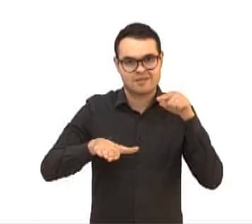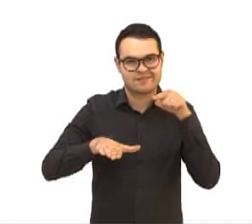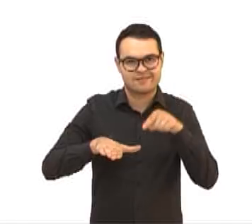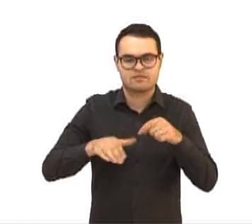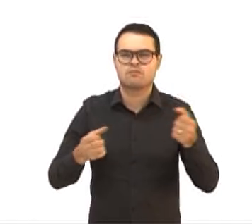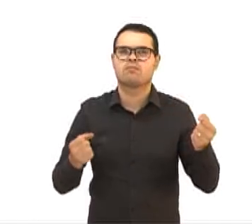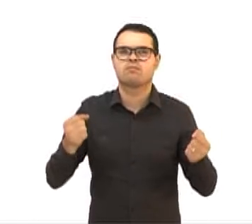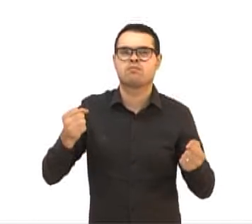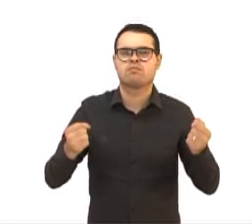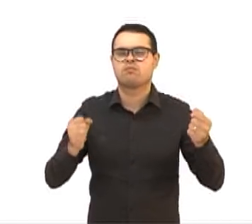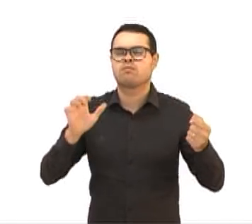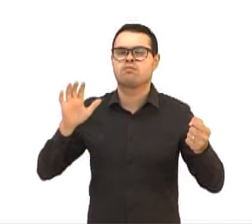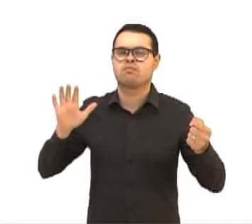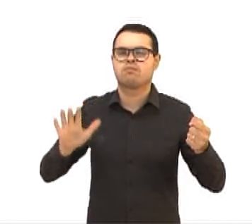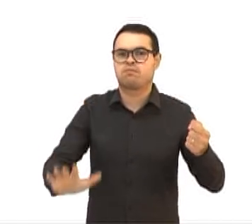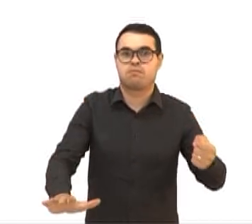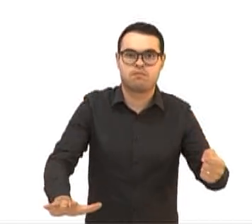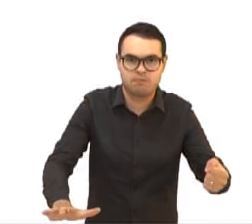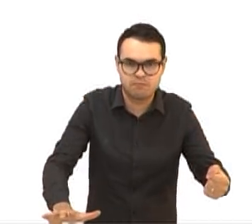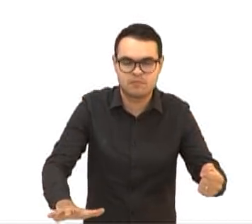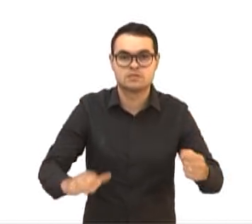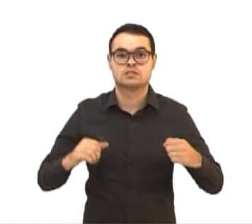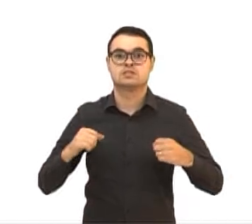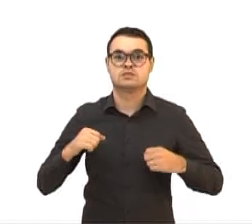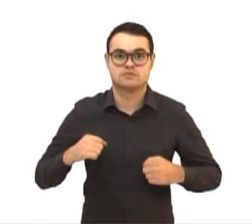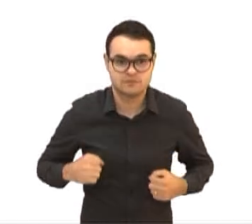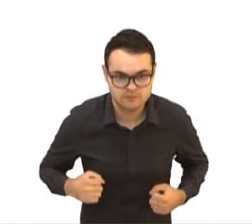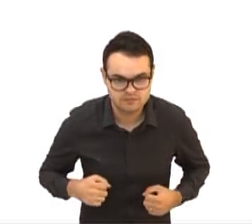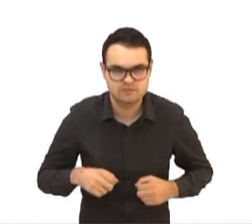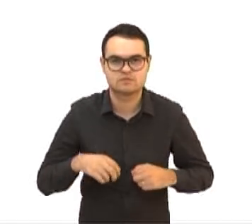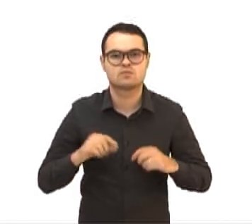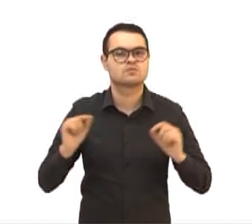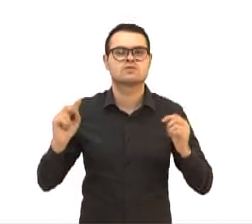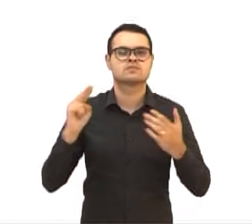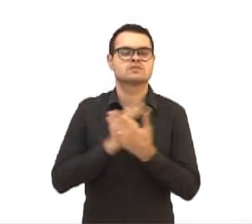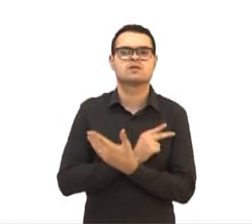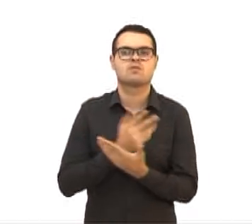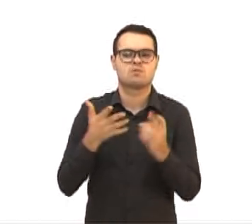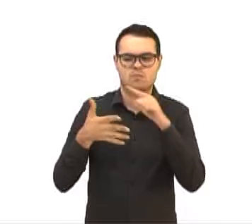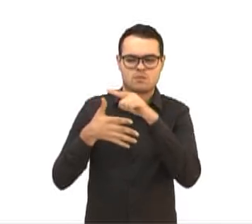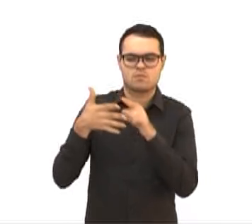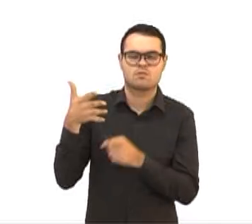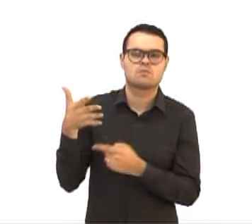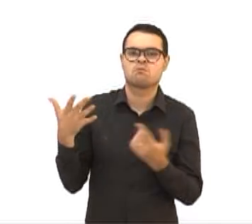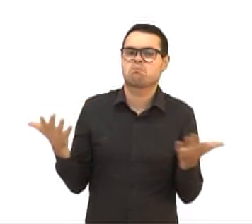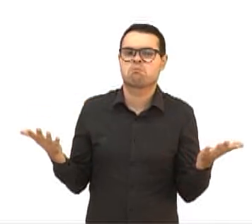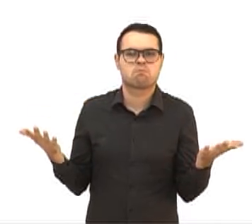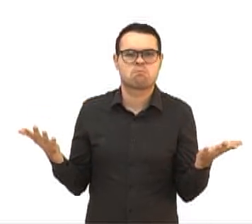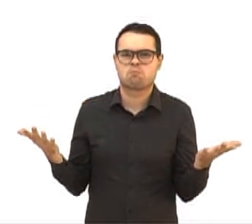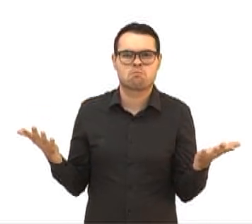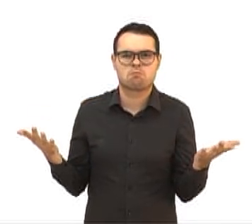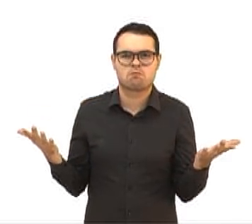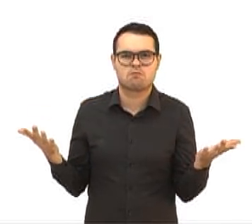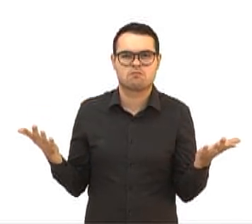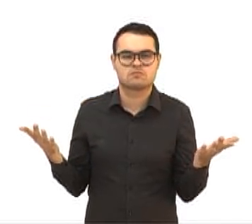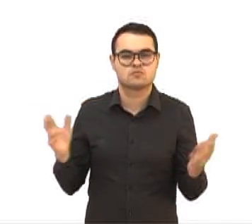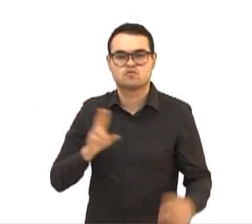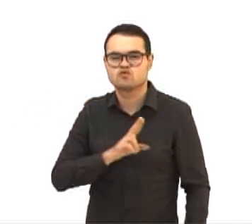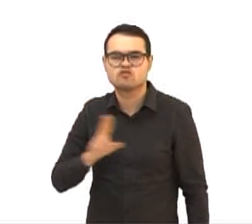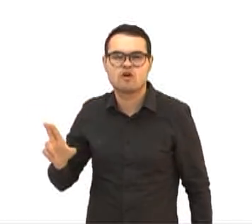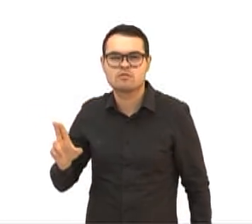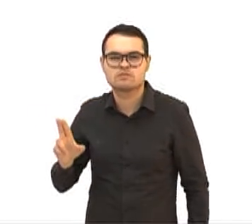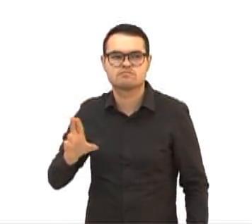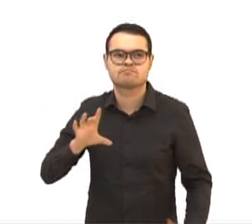bruscamente e você é projetado violentamente para frente. Isto ocorreu graças à propriedade geral da matéria,